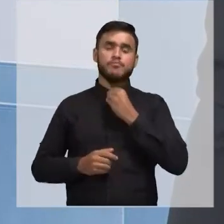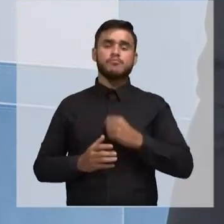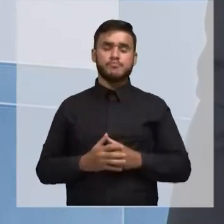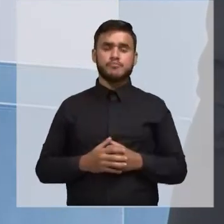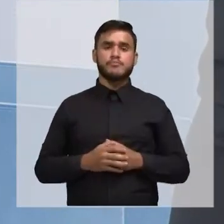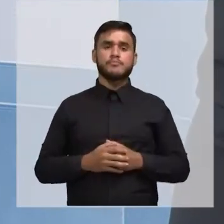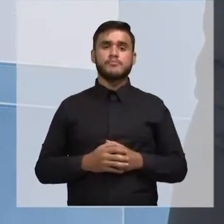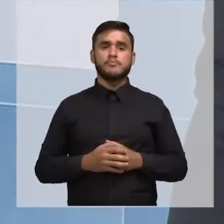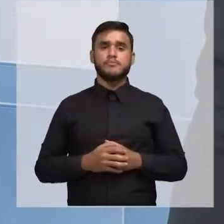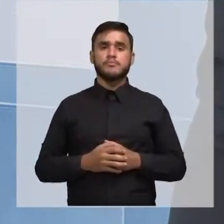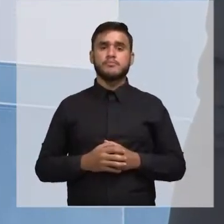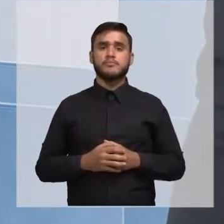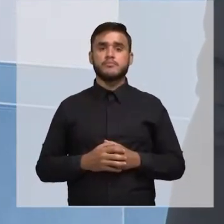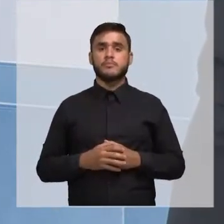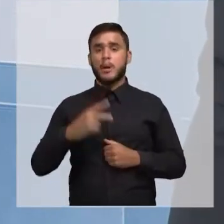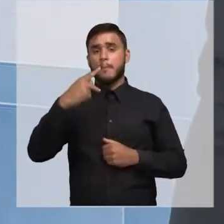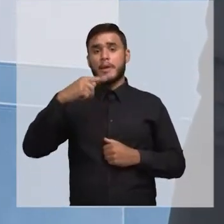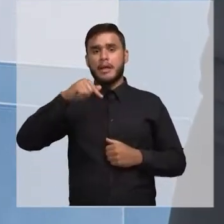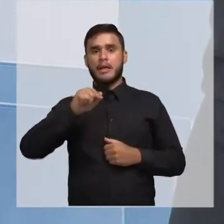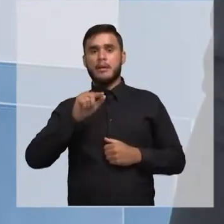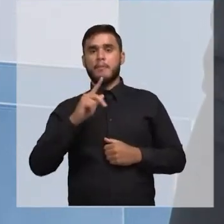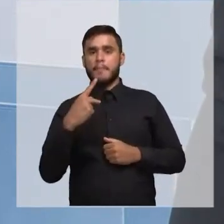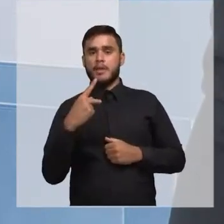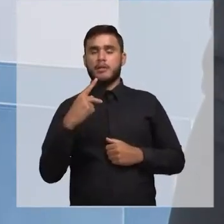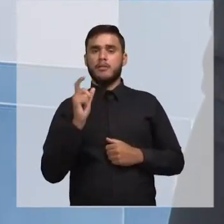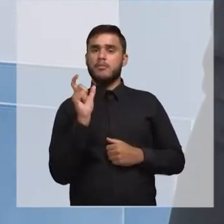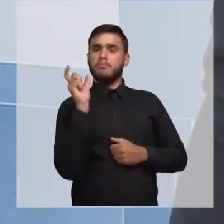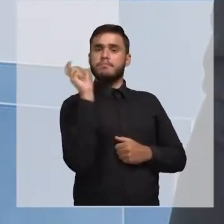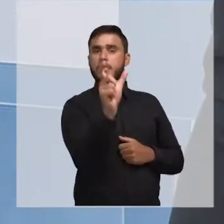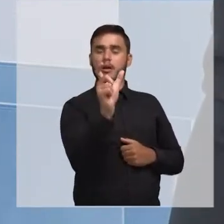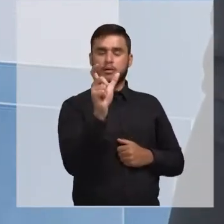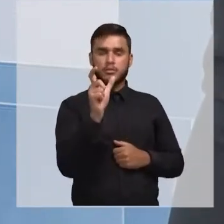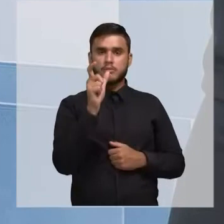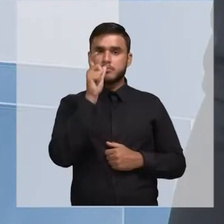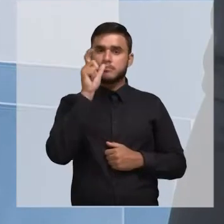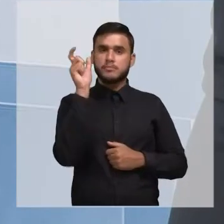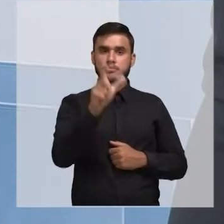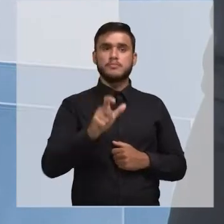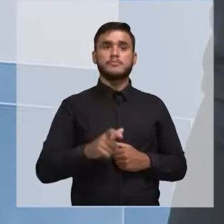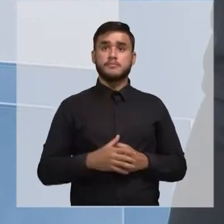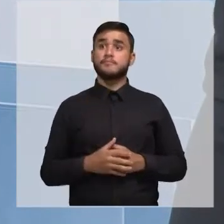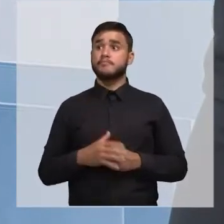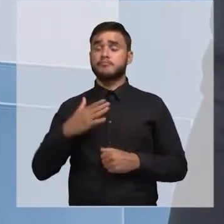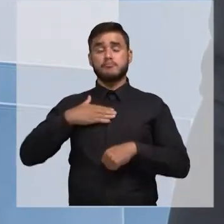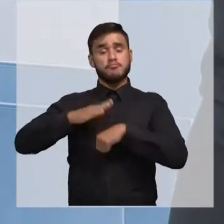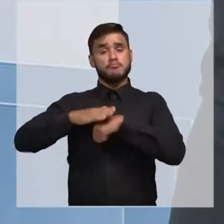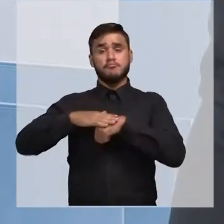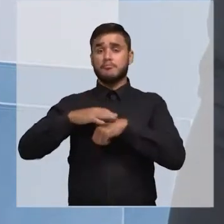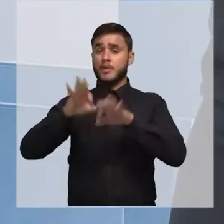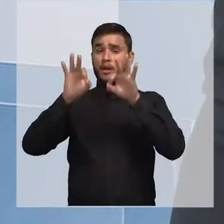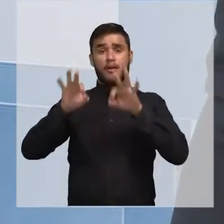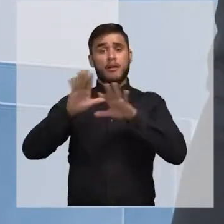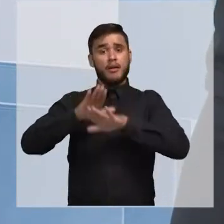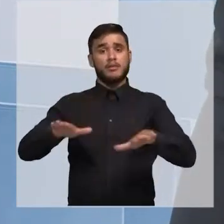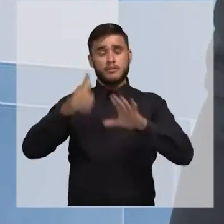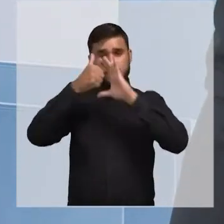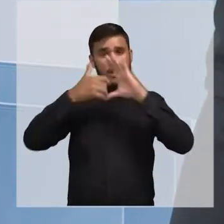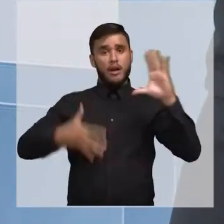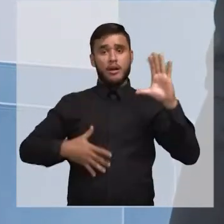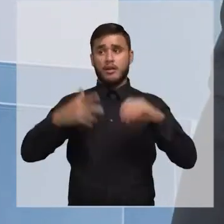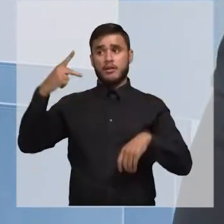forte. PQP, né? Eu não posso dizer que. Mas é a característica dele. Mas isso está errado,